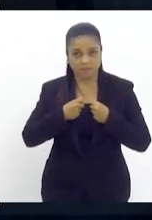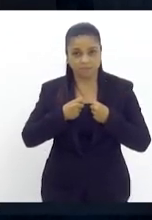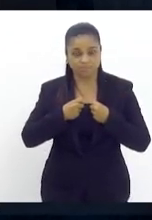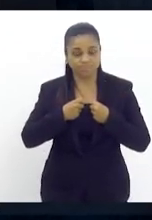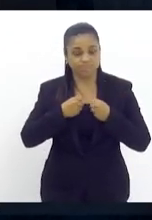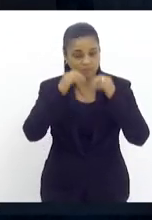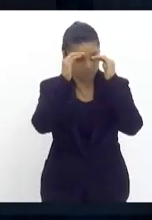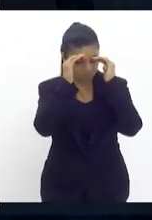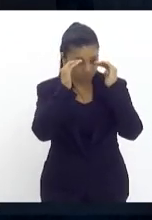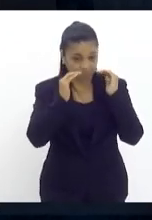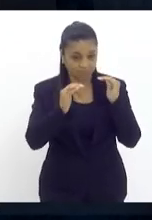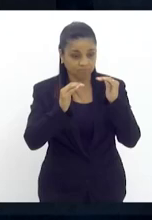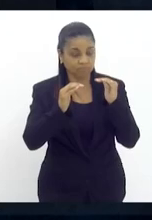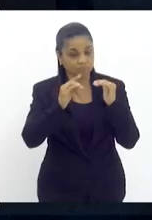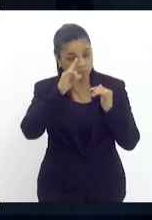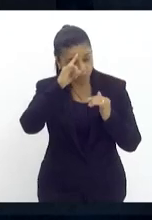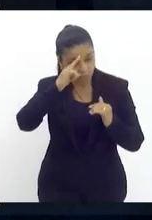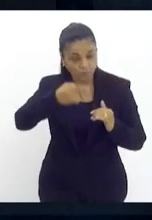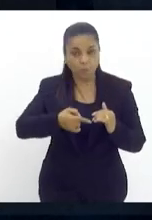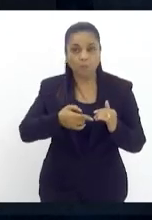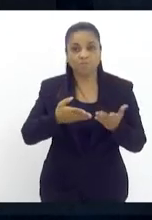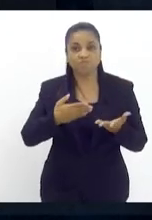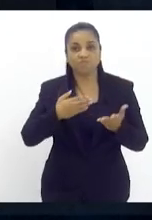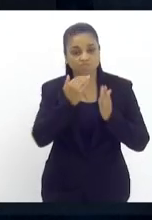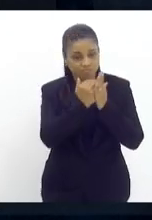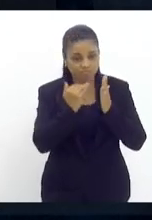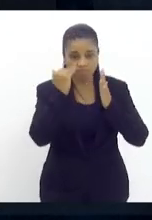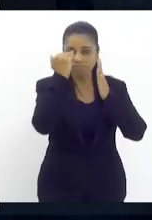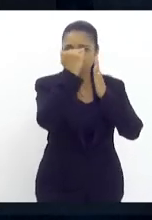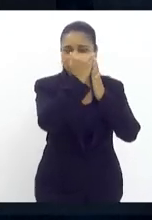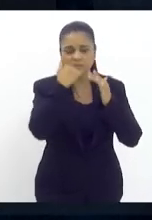essa autoridade, eu preciso que